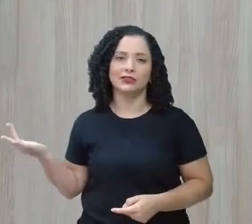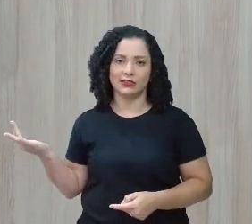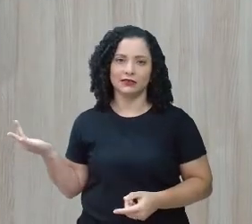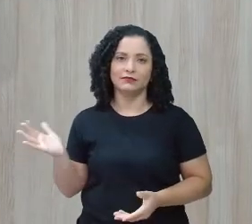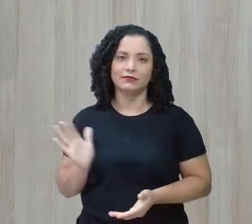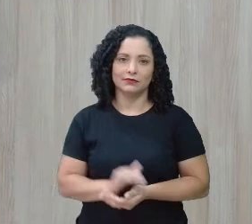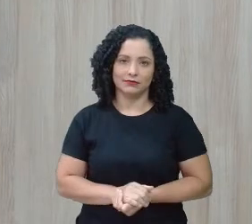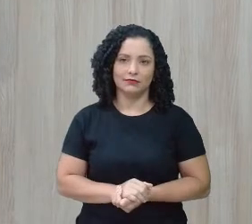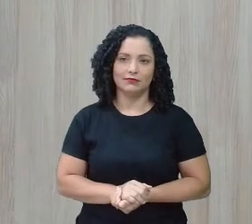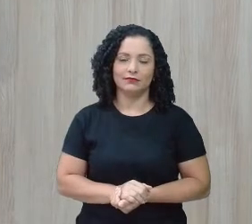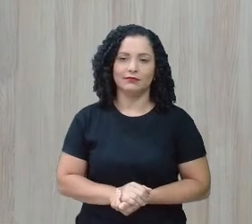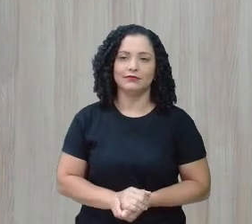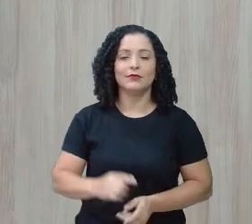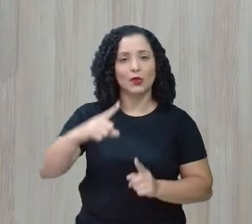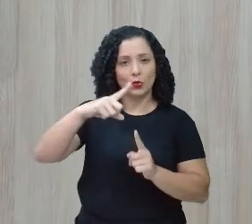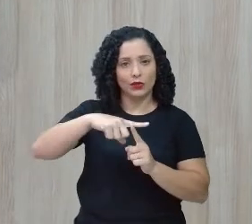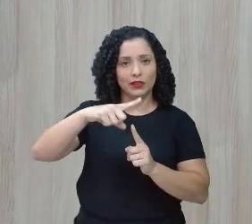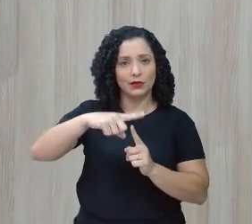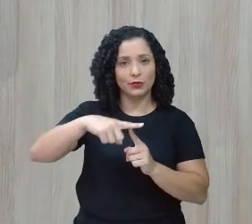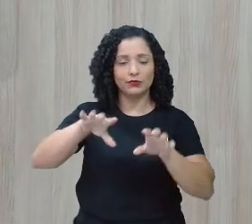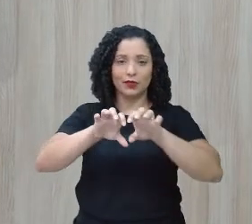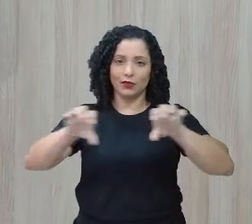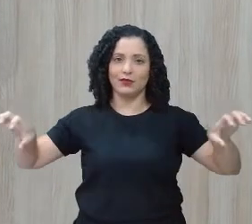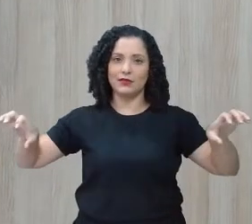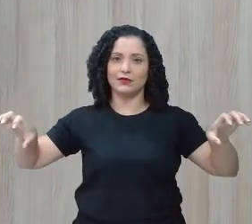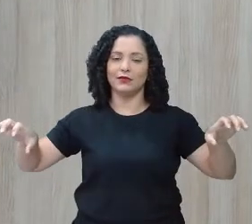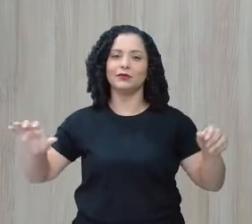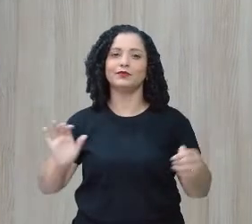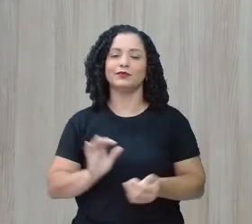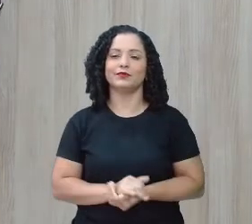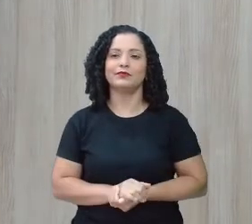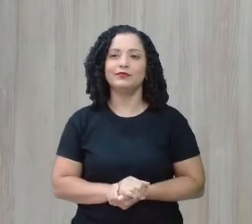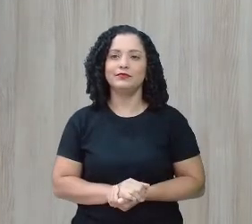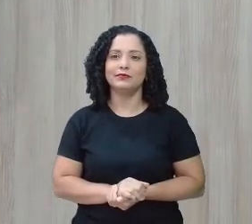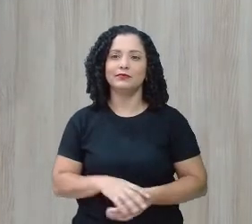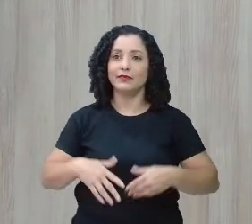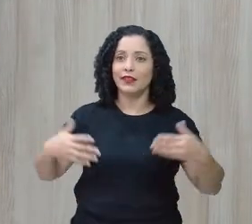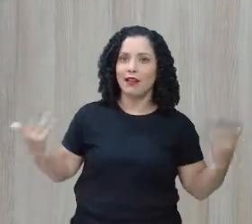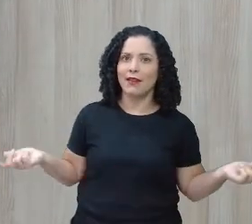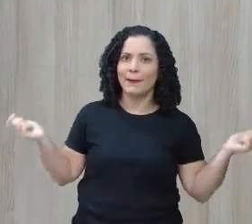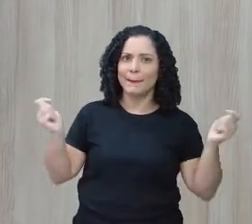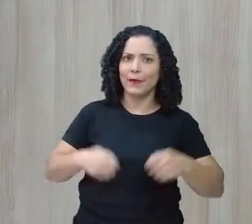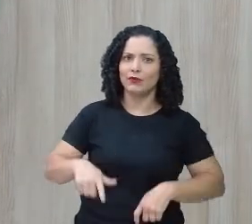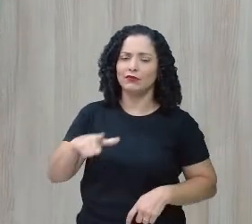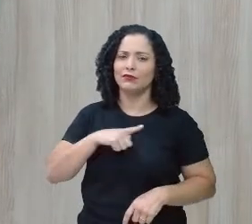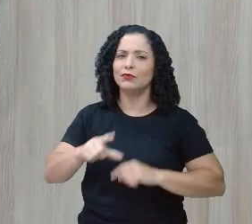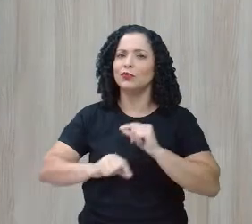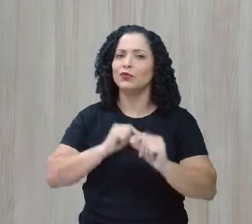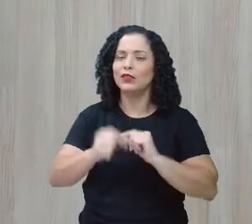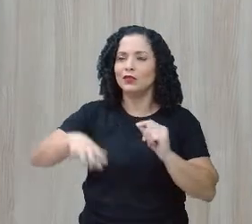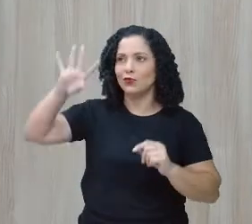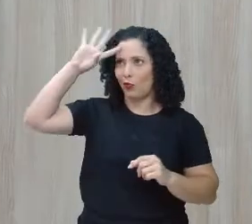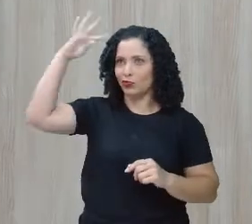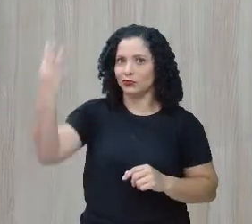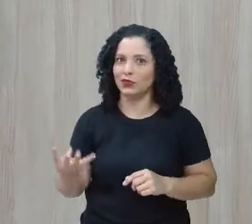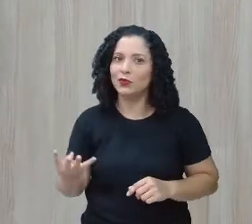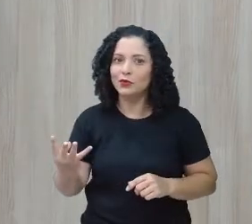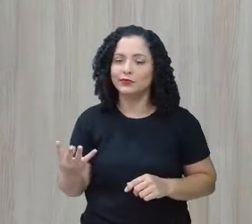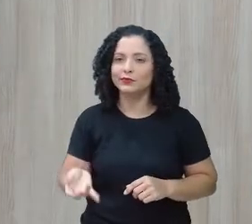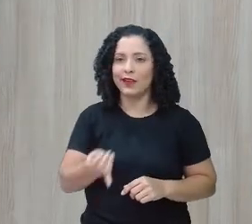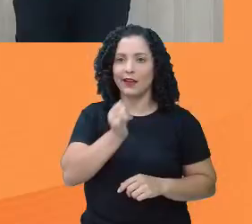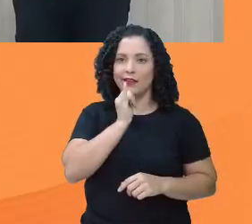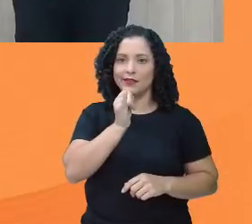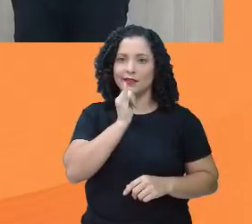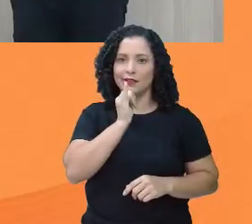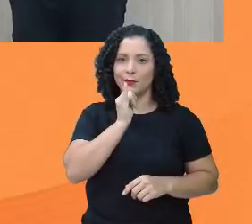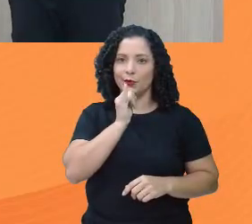esse tipo de equação, quando a gente tem aí duas incógnitas. E aí a gente pode escrever algumas soluções, tá? Por exemplo, eu posso colocar